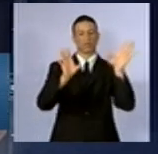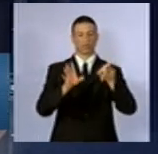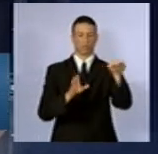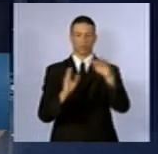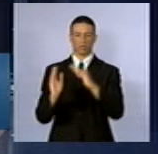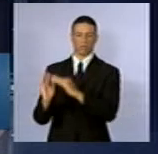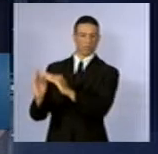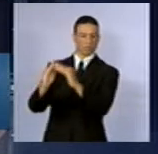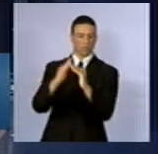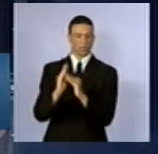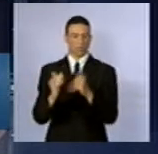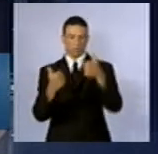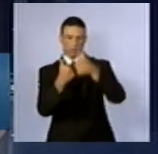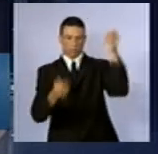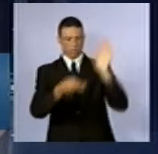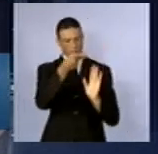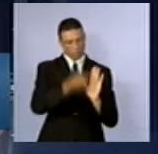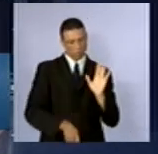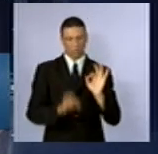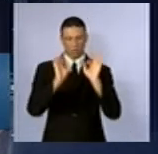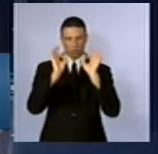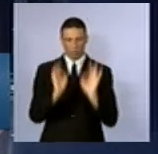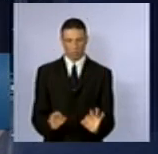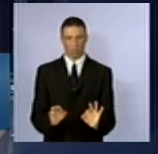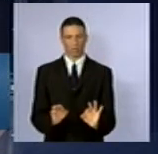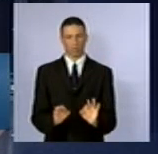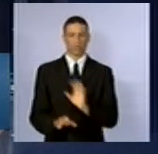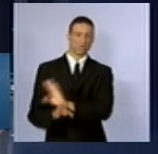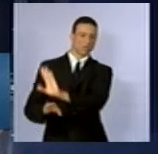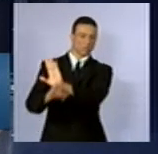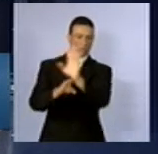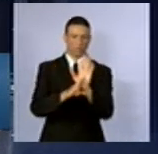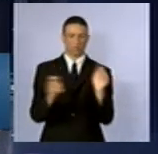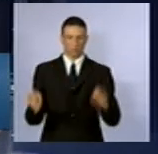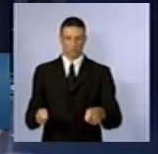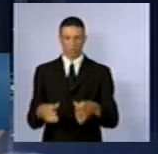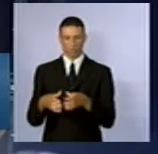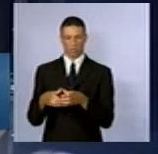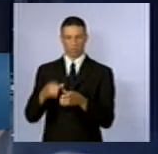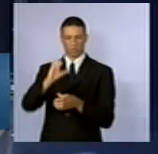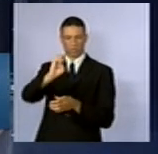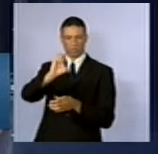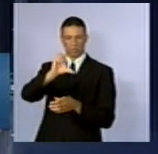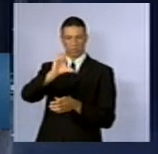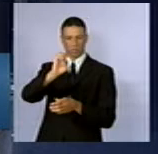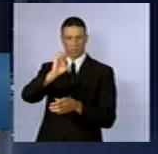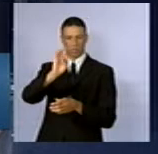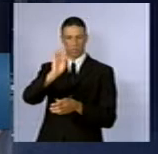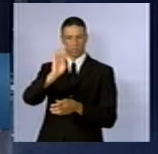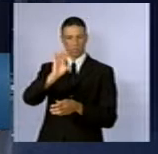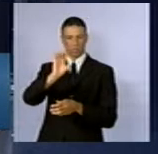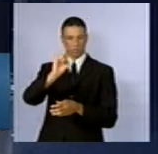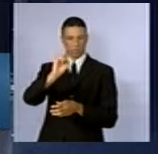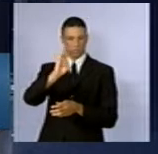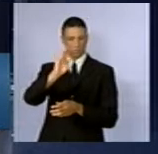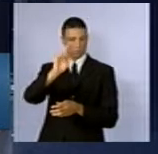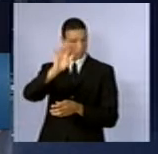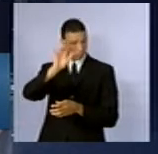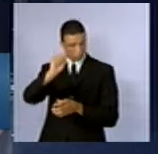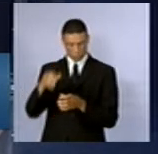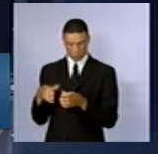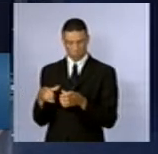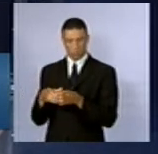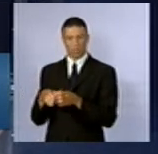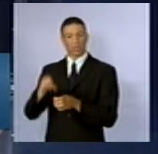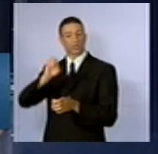que as condições de projeto estão atendidas. A Eletrobras, no caso, a nossa apresentação, ela diz respeito à transmissão de